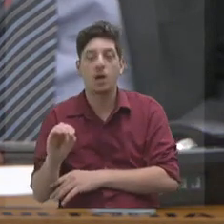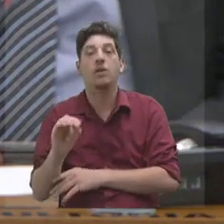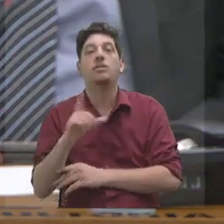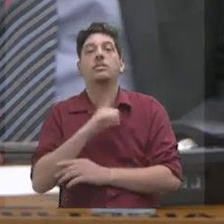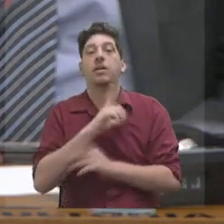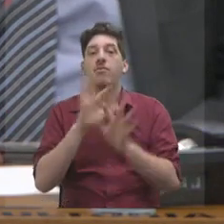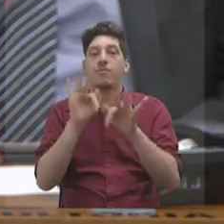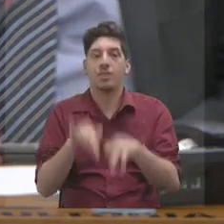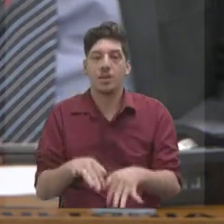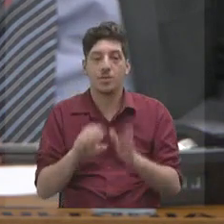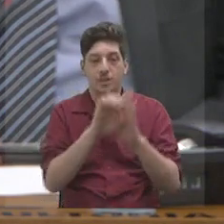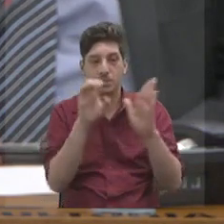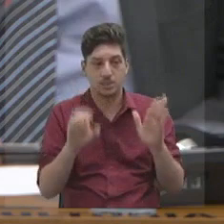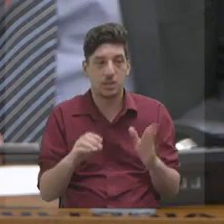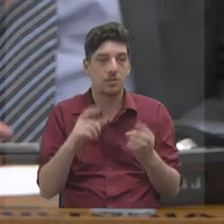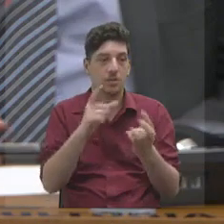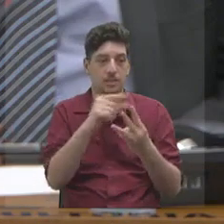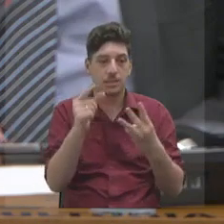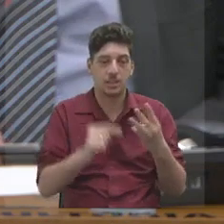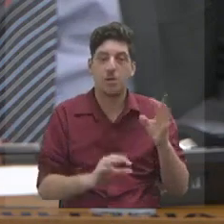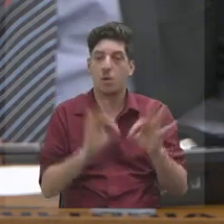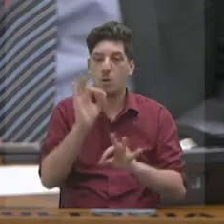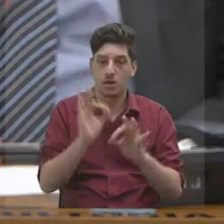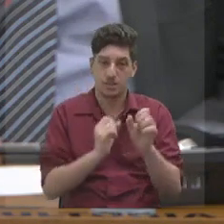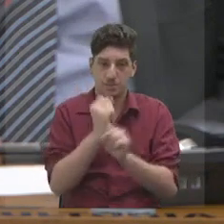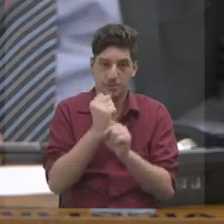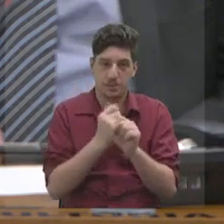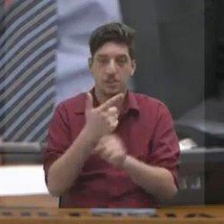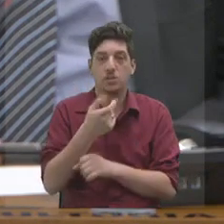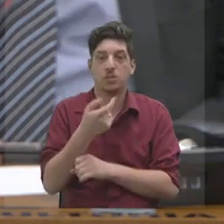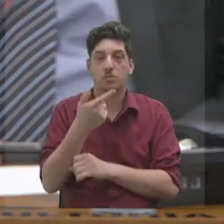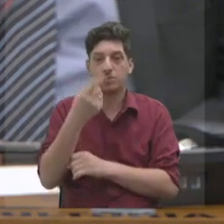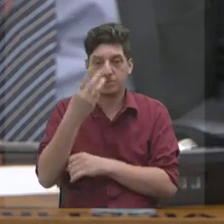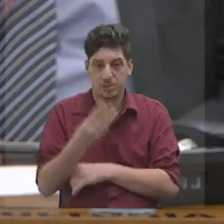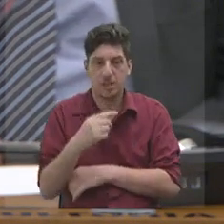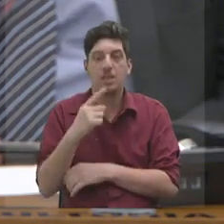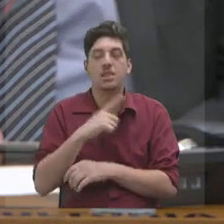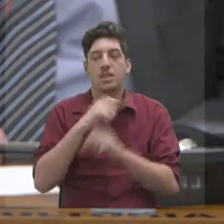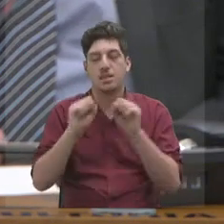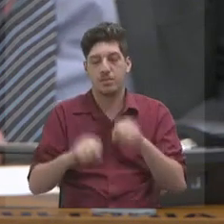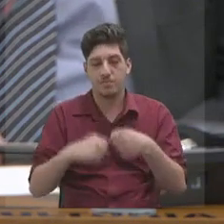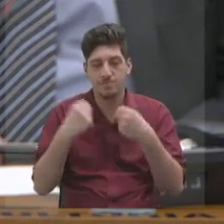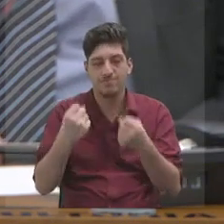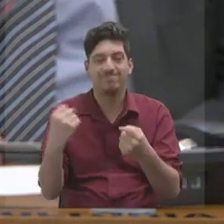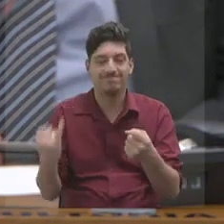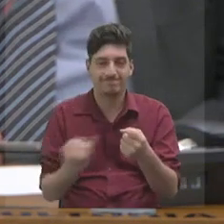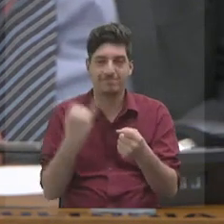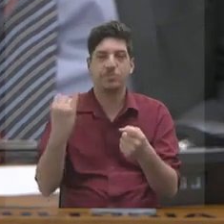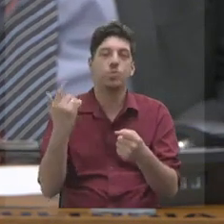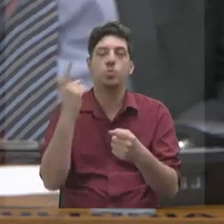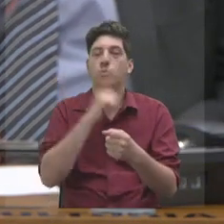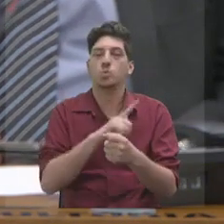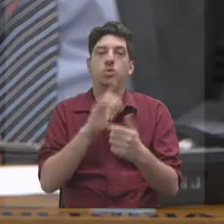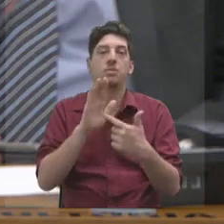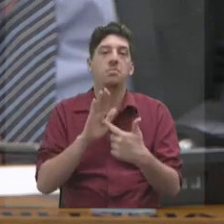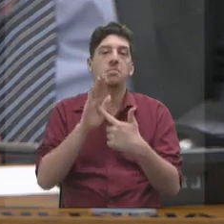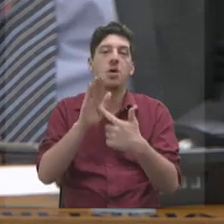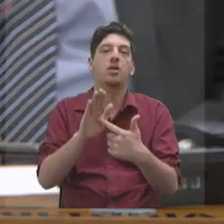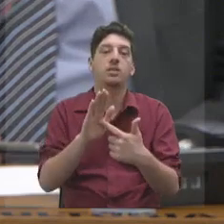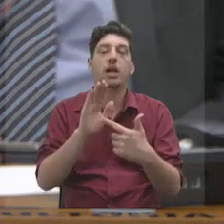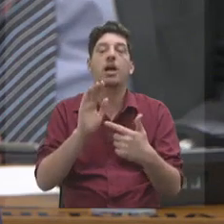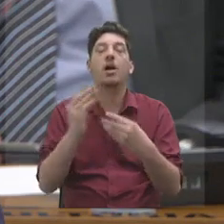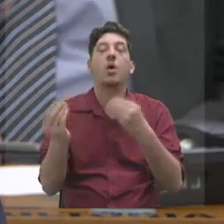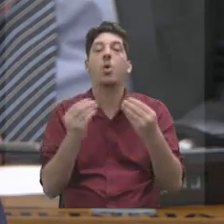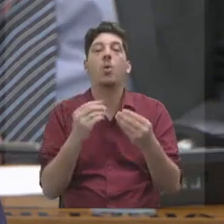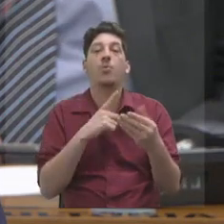editais de licitação que a gente está programando para esse ano a gente vai fazer um esforço grande levantar o que temos lá no sul de Minas